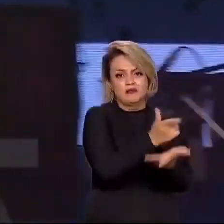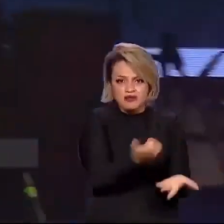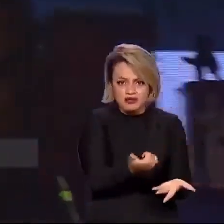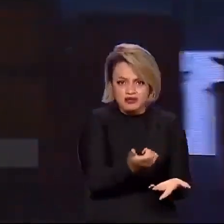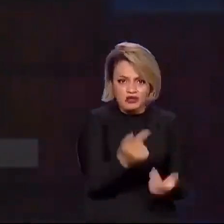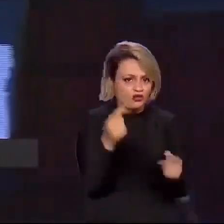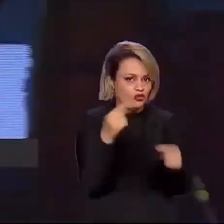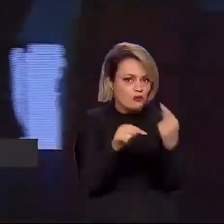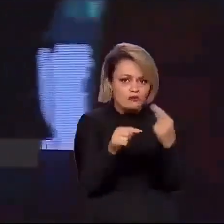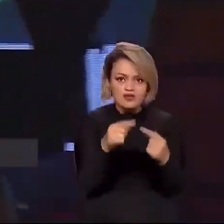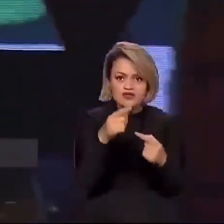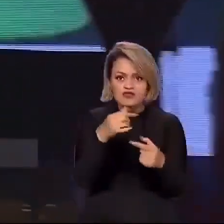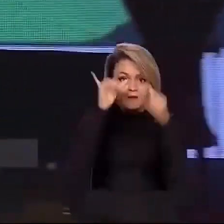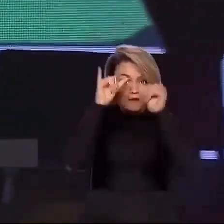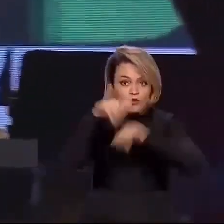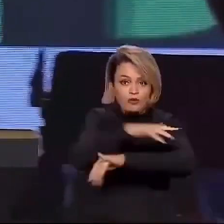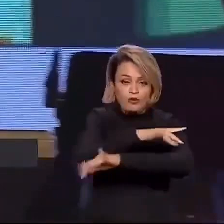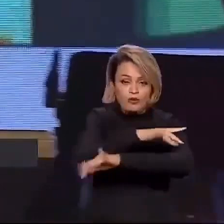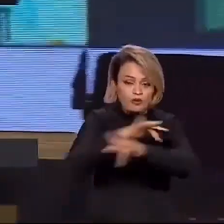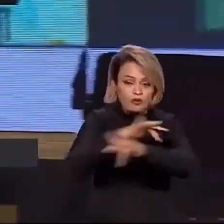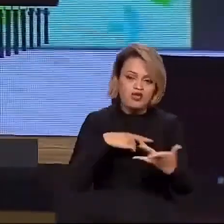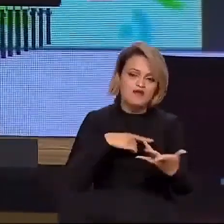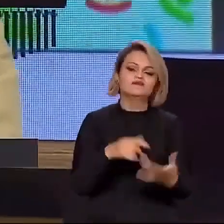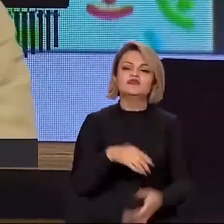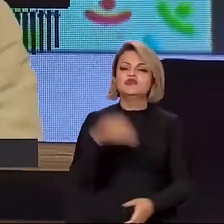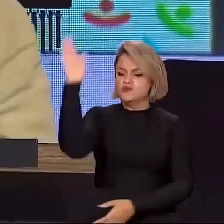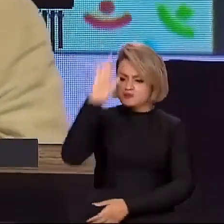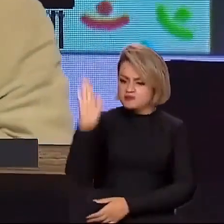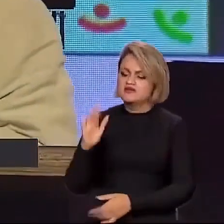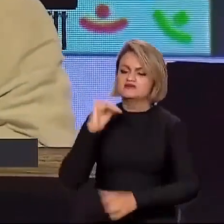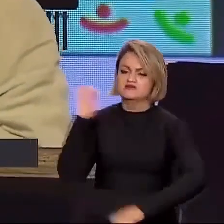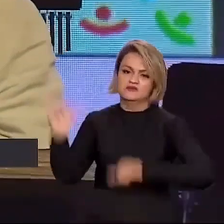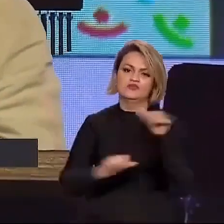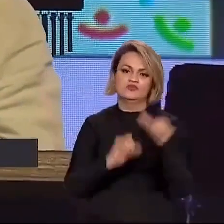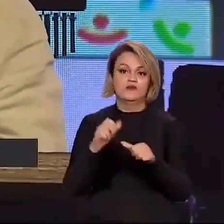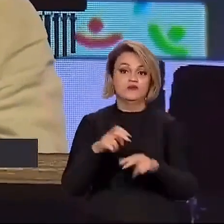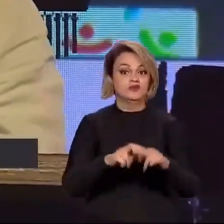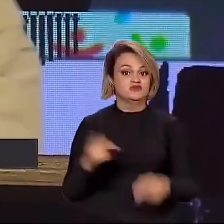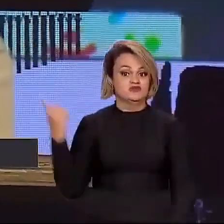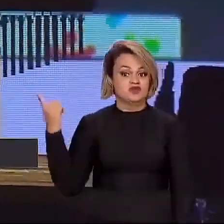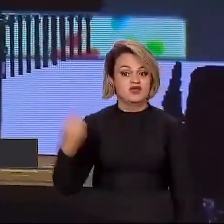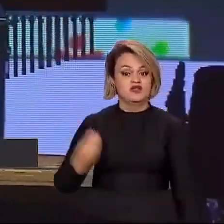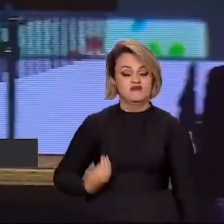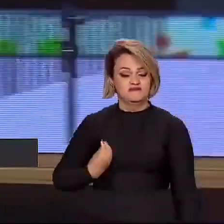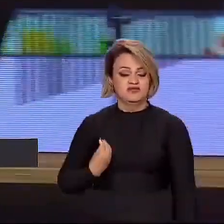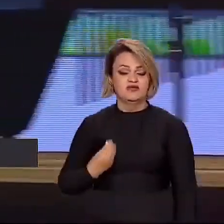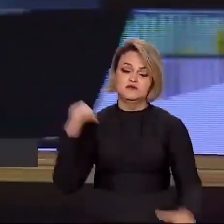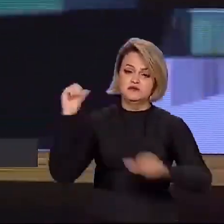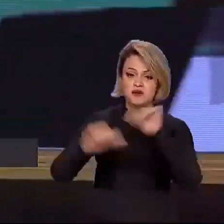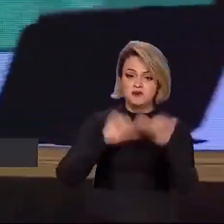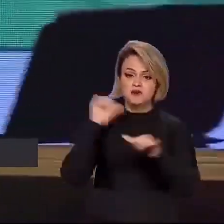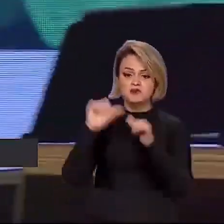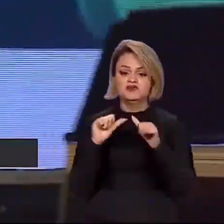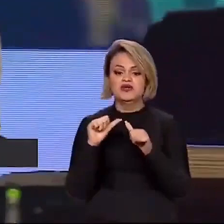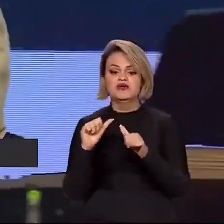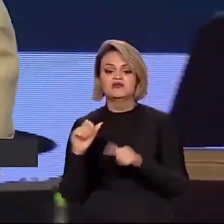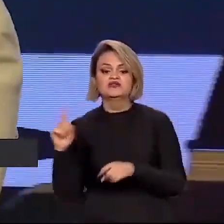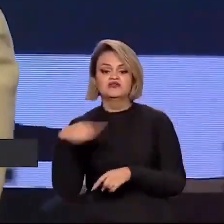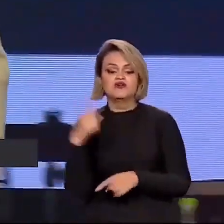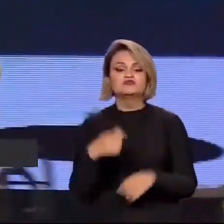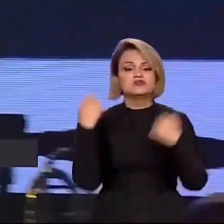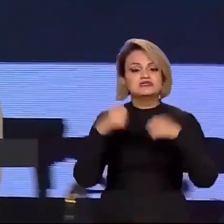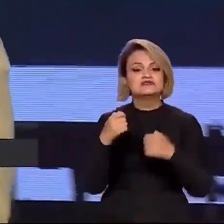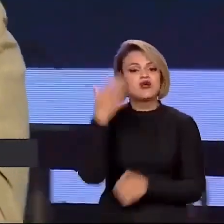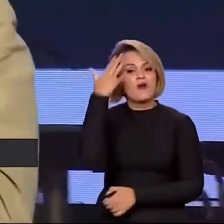Este país vai mudar. E é por isso que eu estou aqui. E para ele mudar, a gente